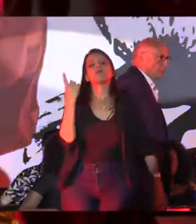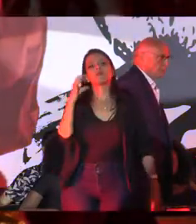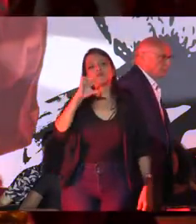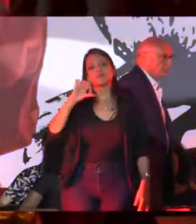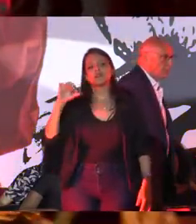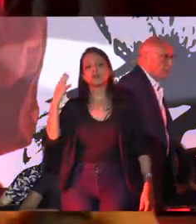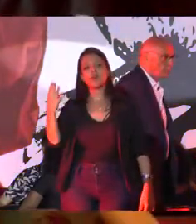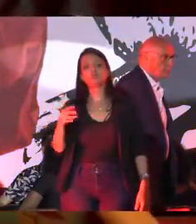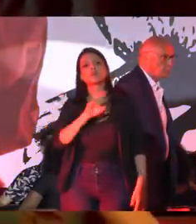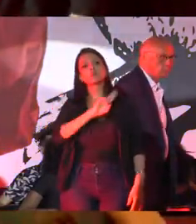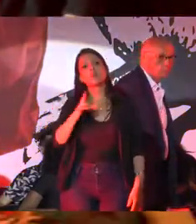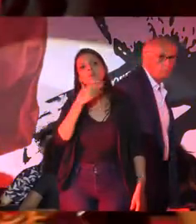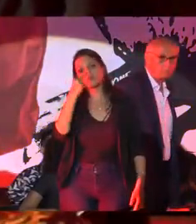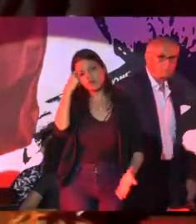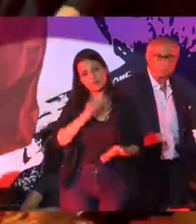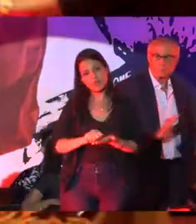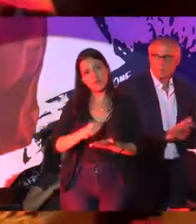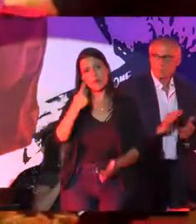1994.